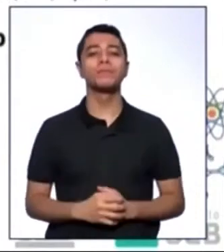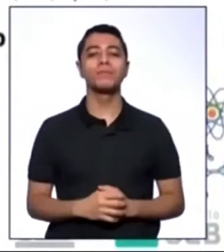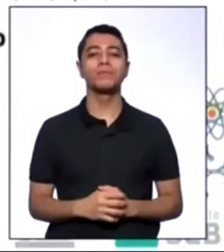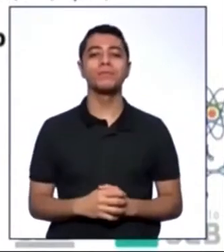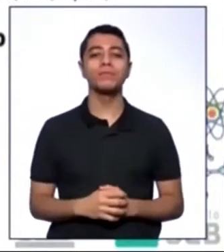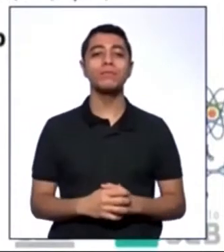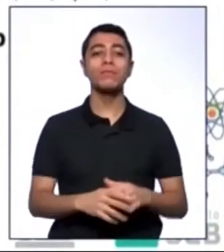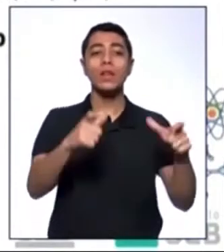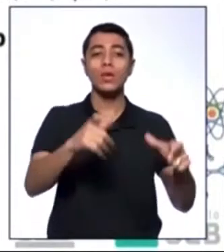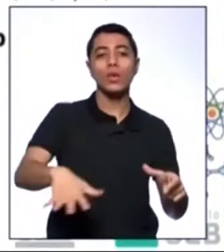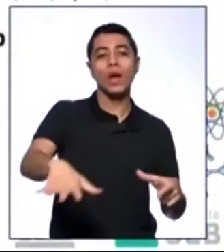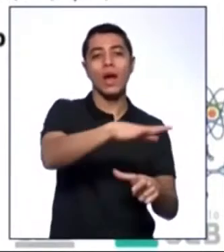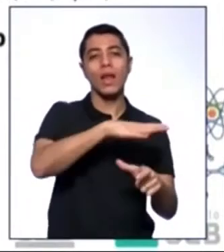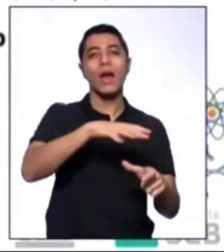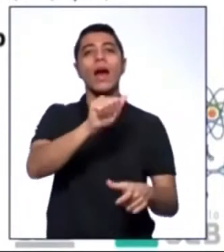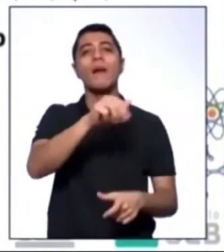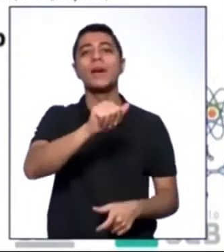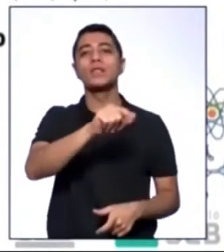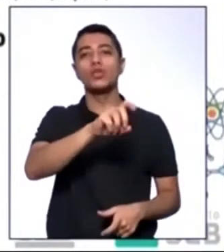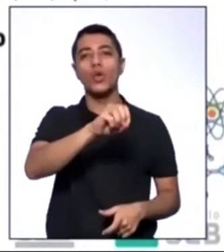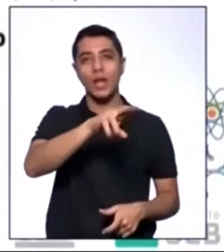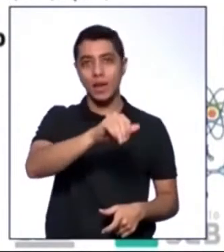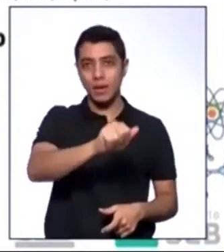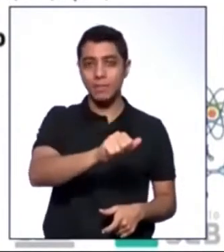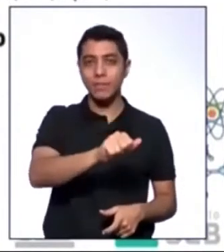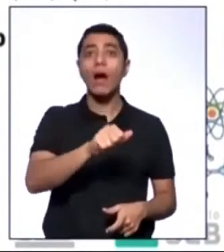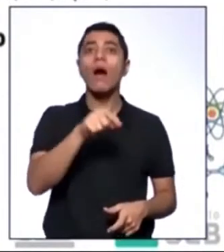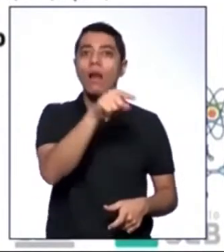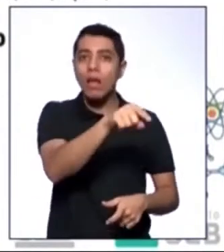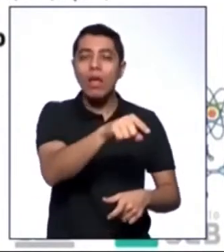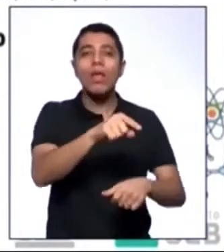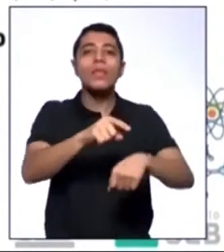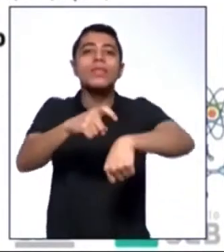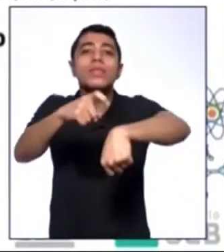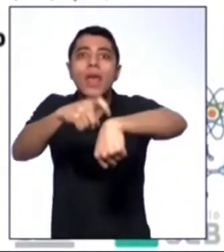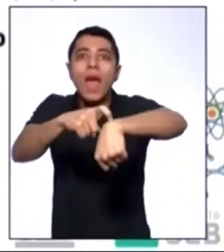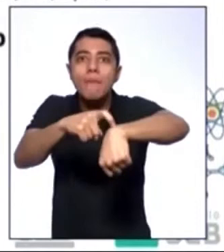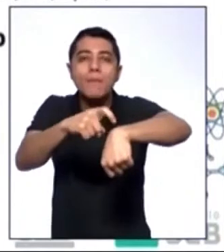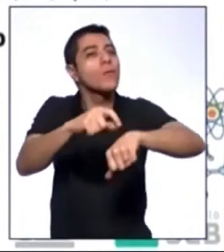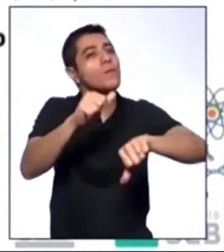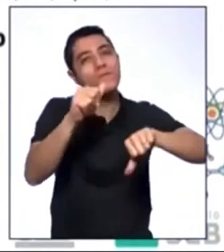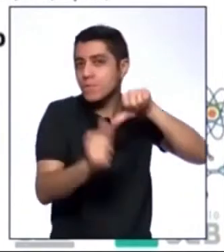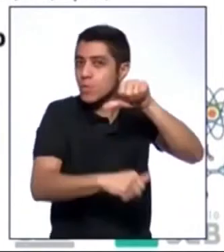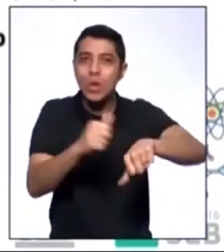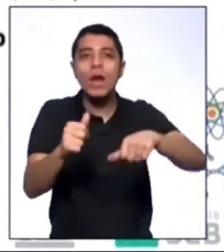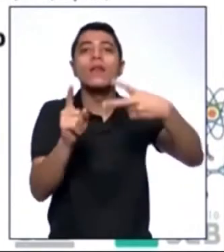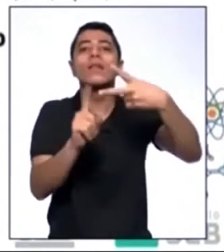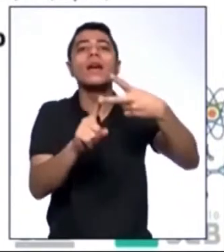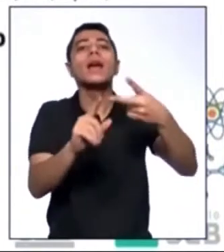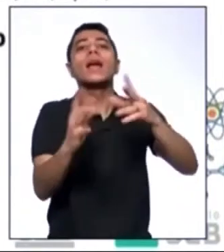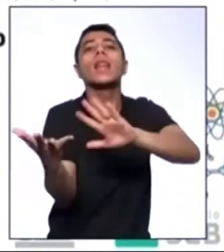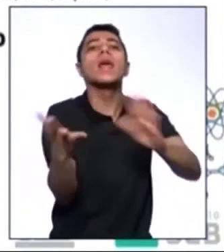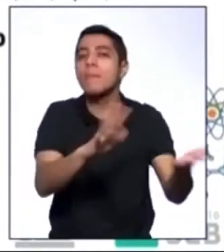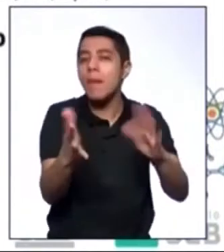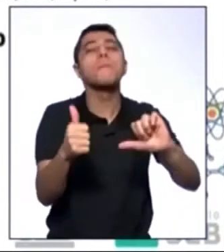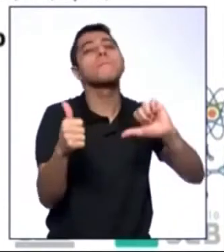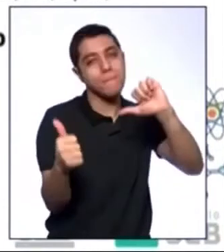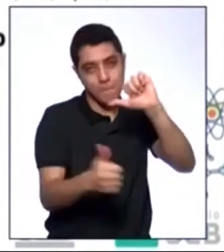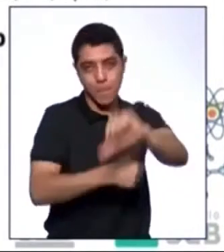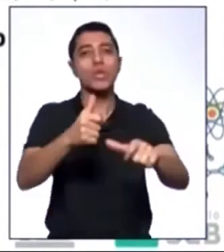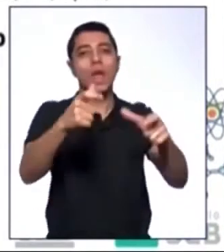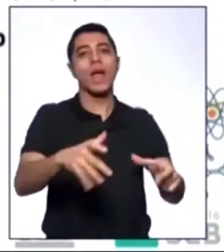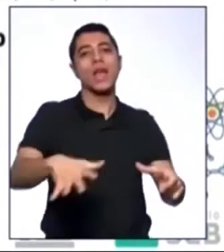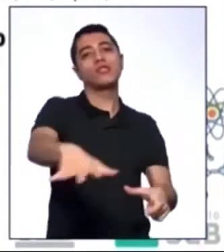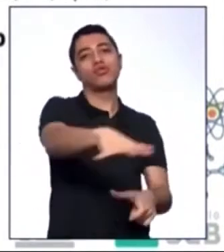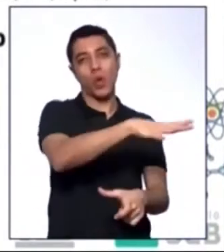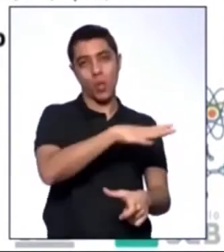intensidade e posição tem um papel importante na determinação do tempo e do clima dessa região. Bom, galera, é uma questão